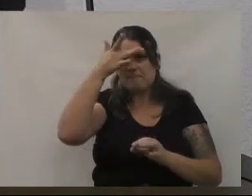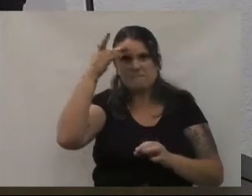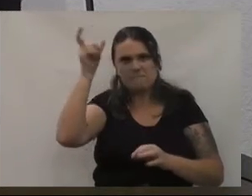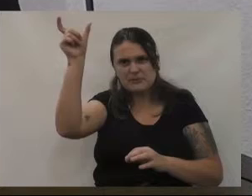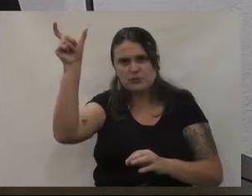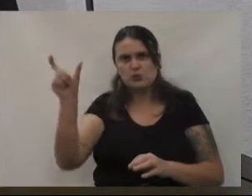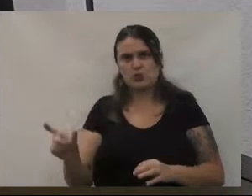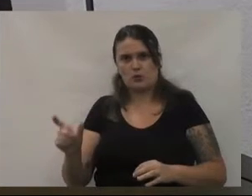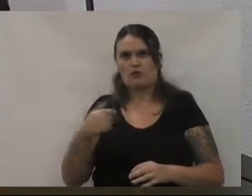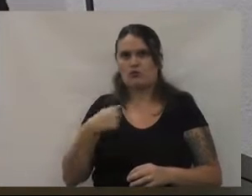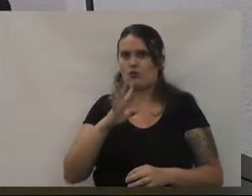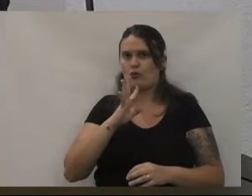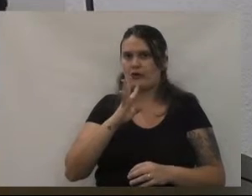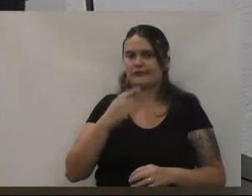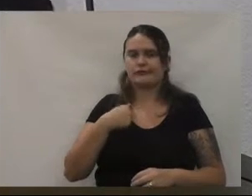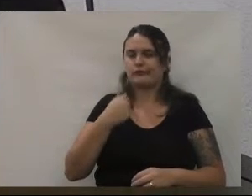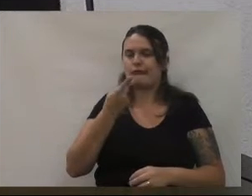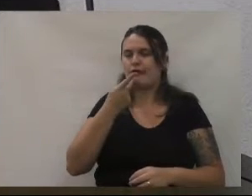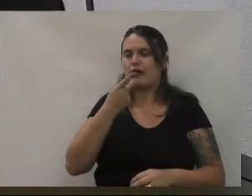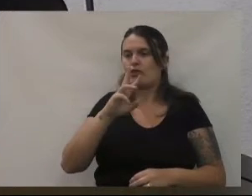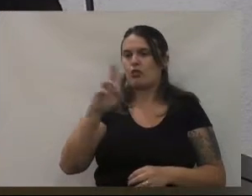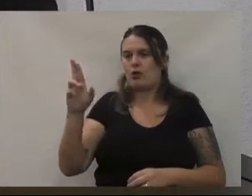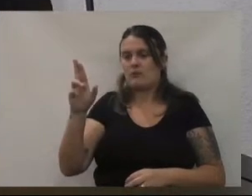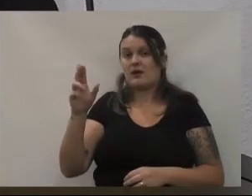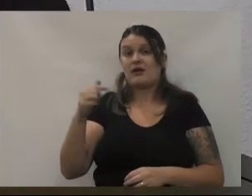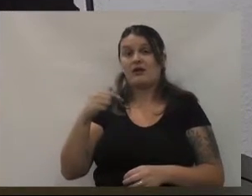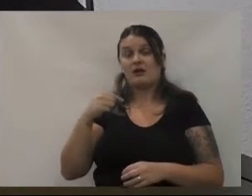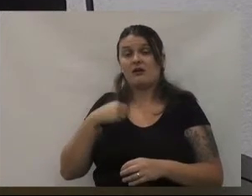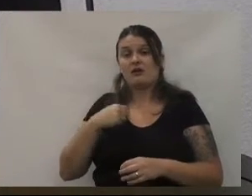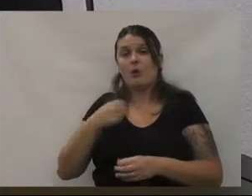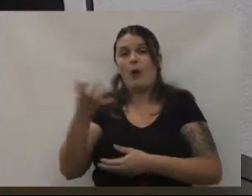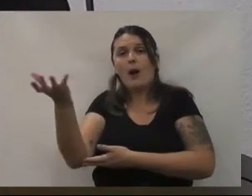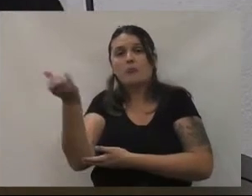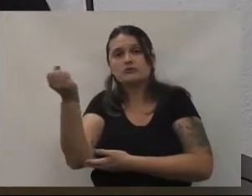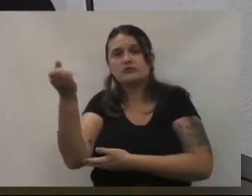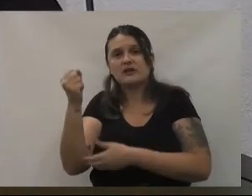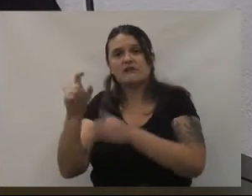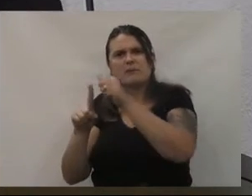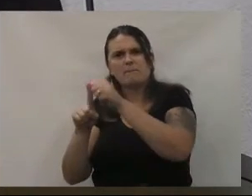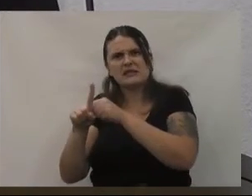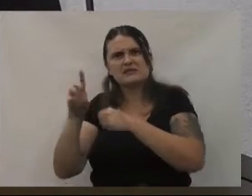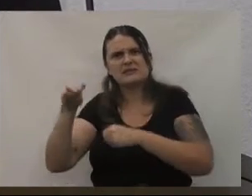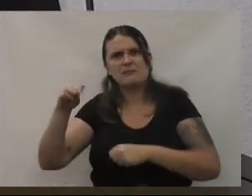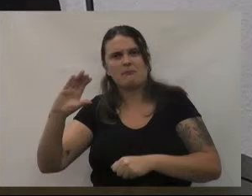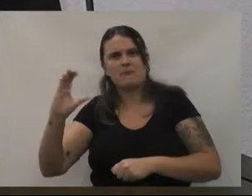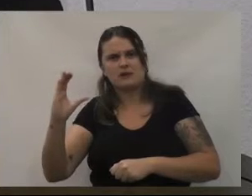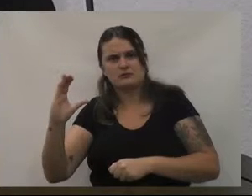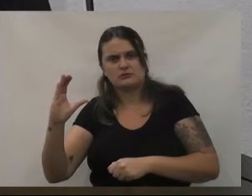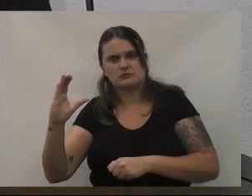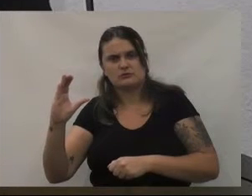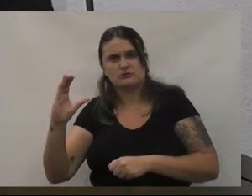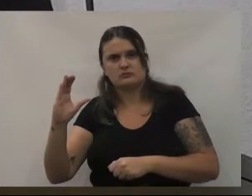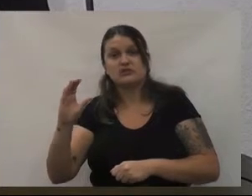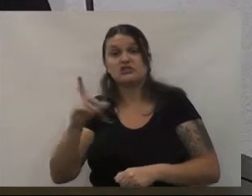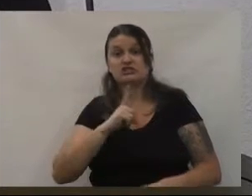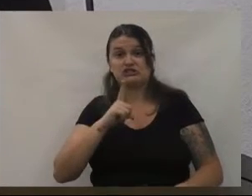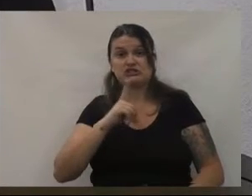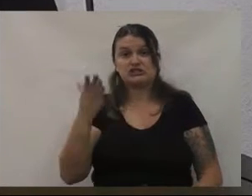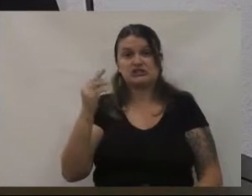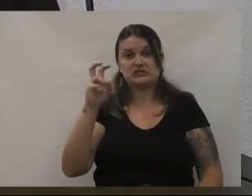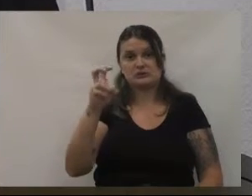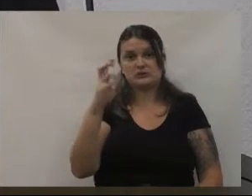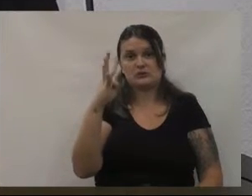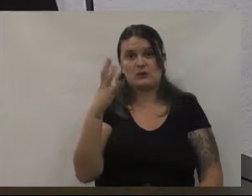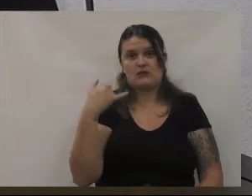meu, obviamente que não vou qualificá-lo, que eu aposentei agora no mês de março, um demonstrativo prático. Com 54 anos